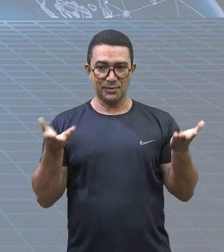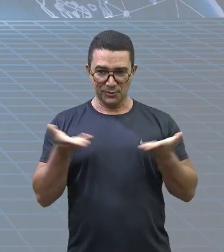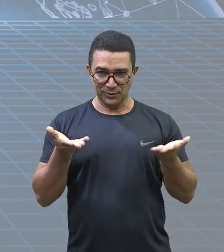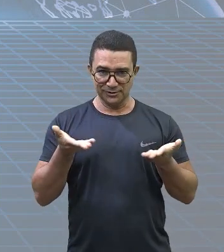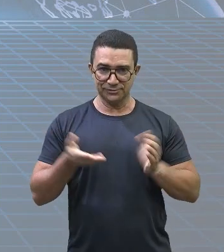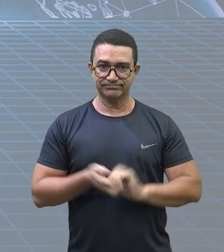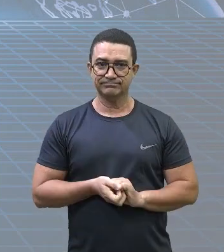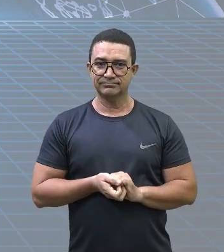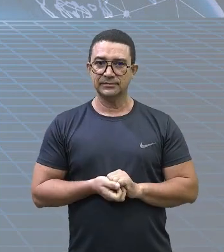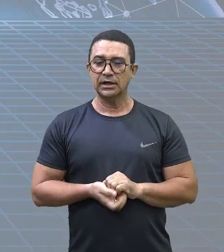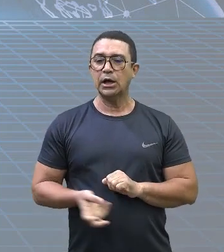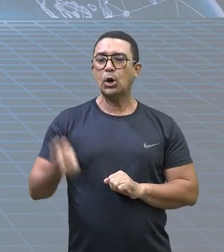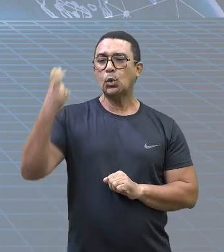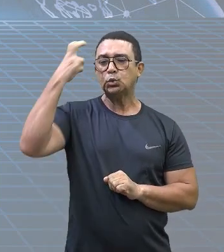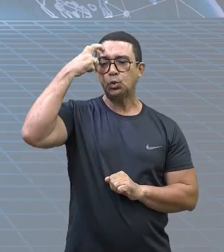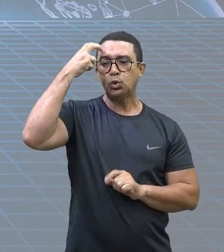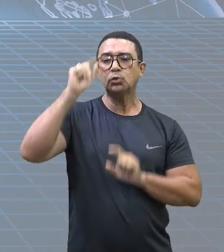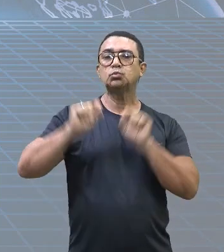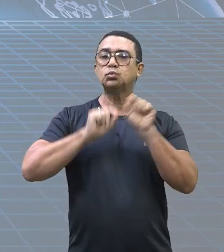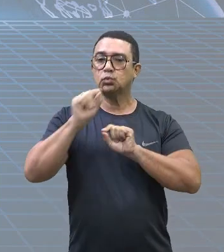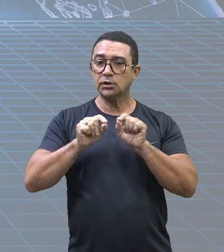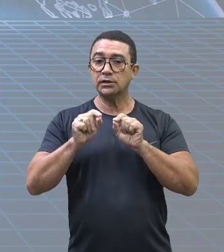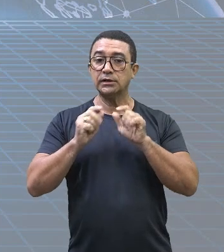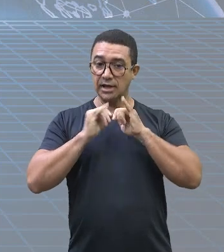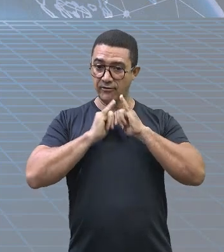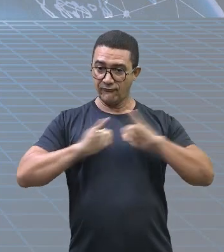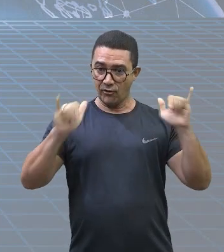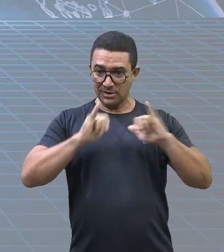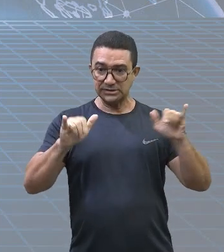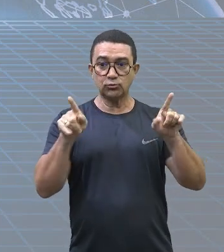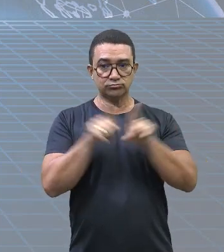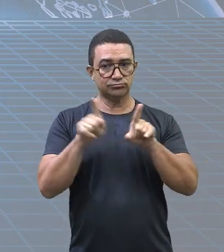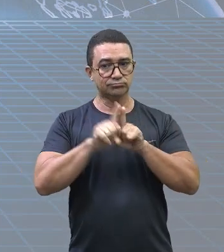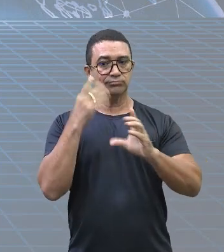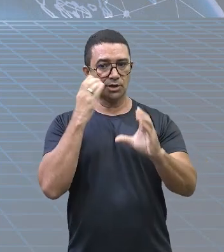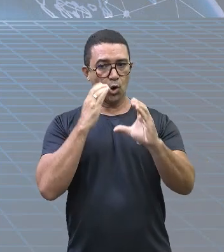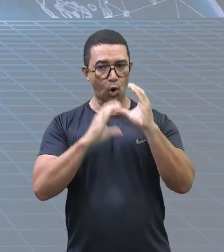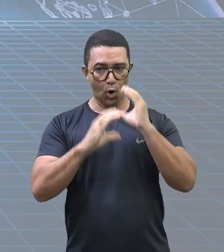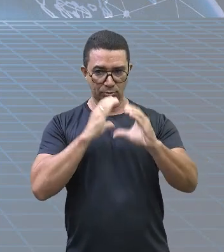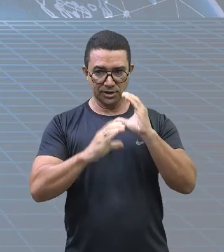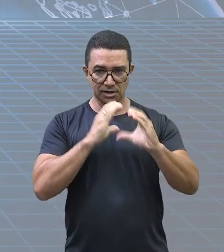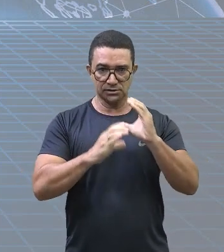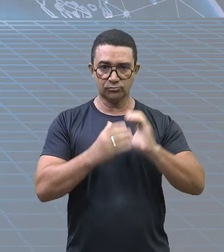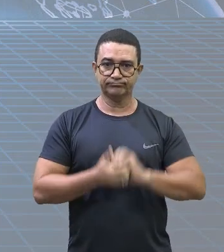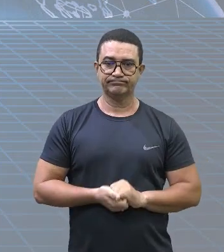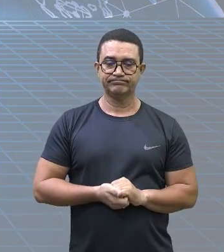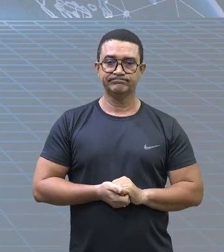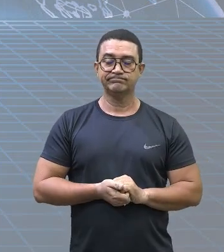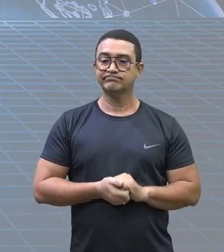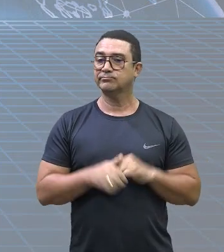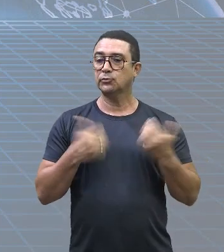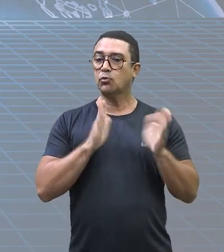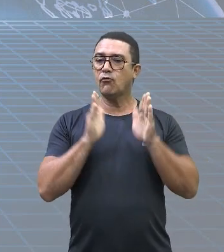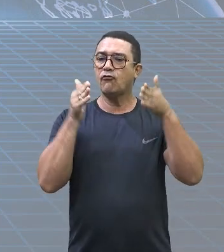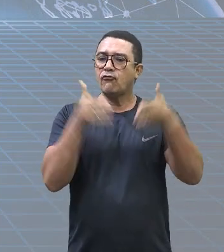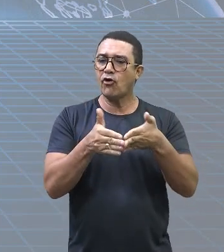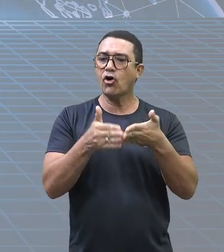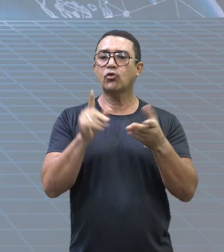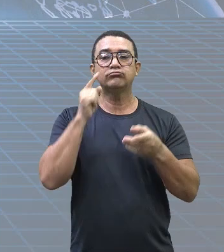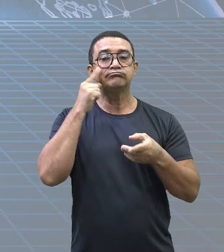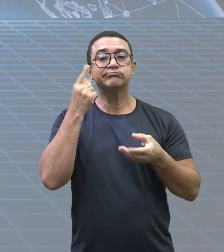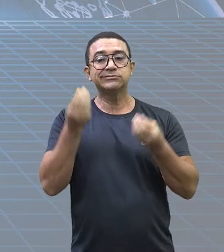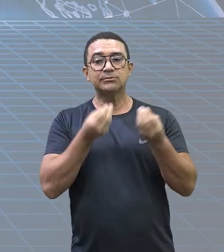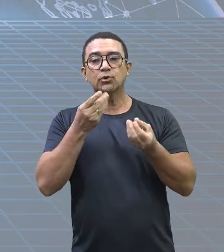a cultura da informação e comunicação. A ideia aqui é conversar sobre as contribuições